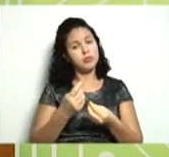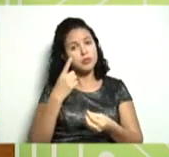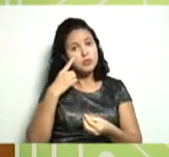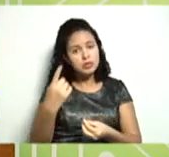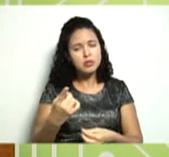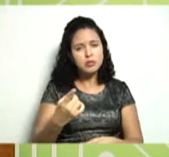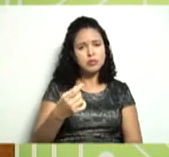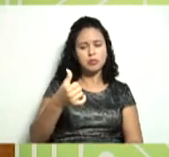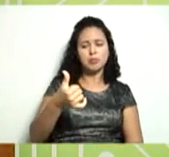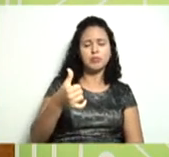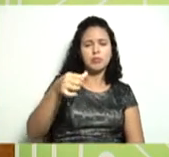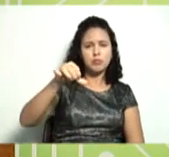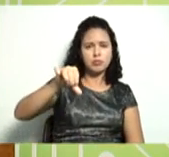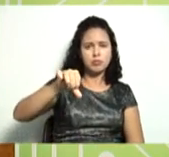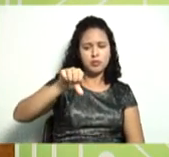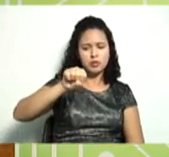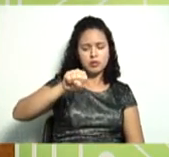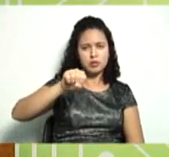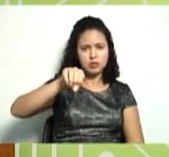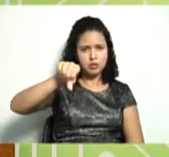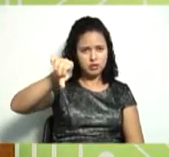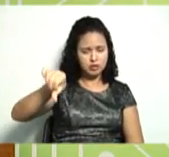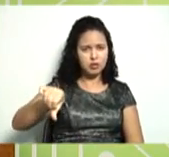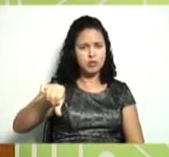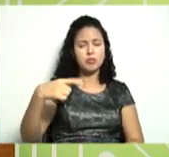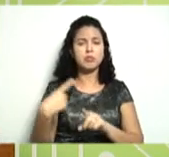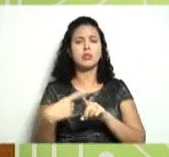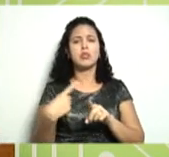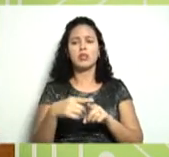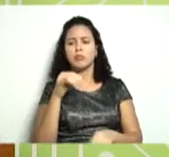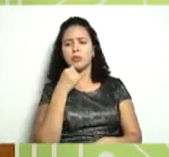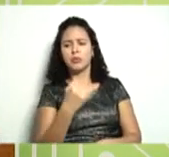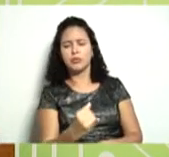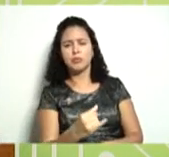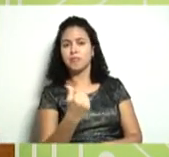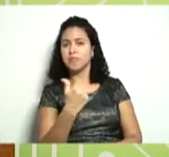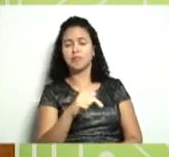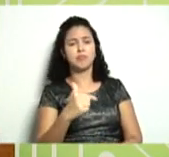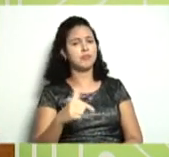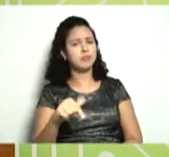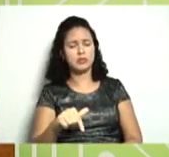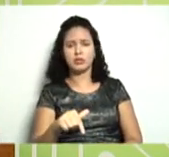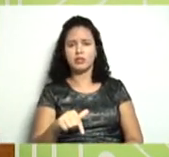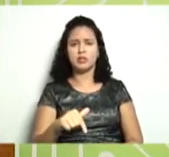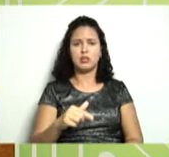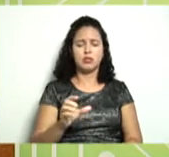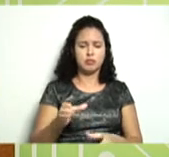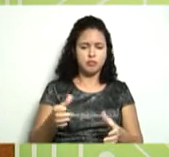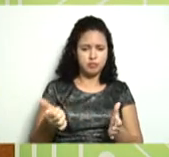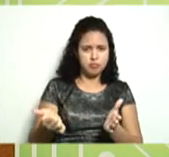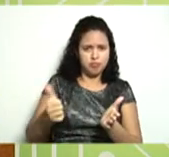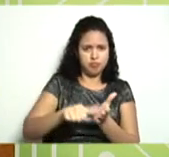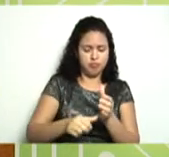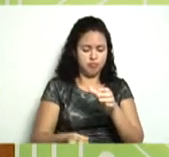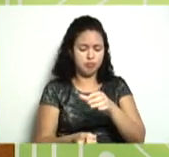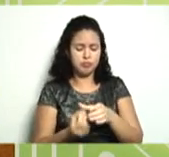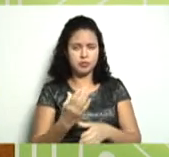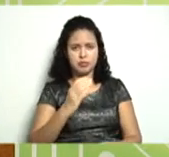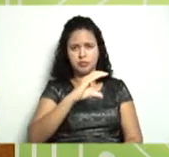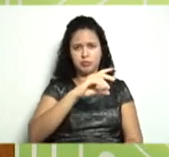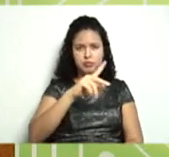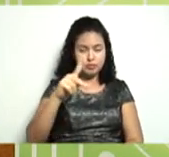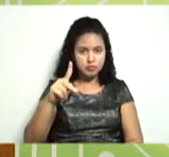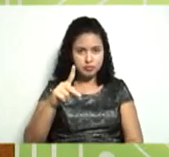tinha um trabalho com muitas dificuldades porque não tinha energia elétrica, formando uma cooperativa na área de infraestrutura. O